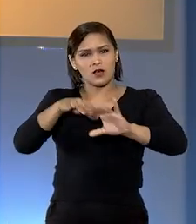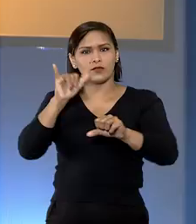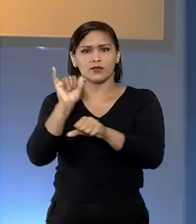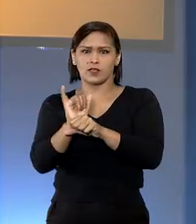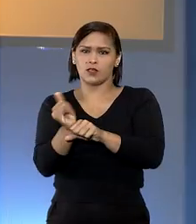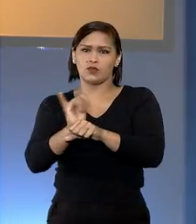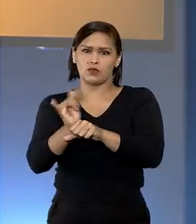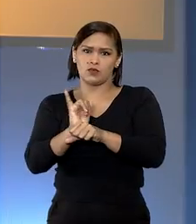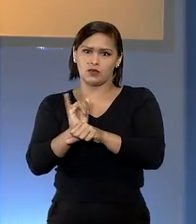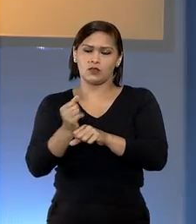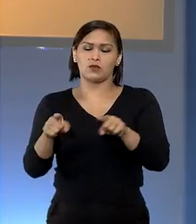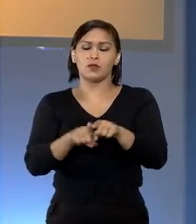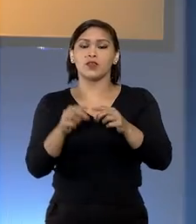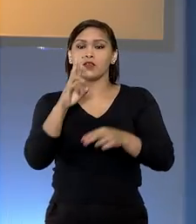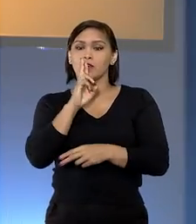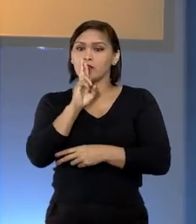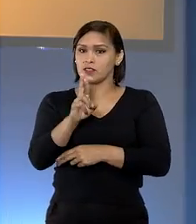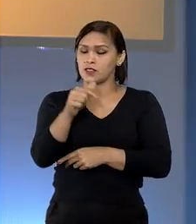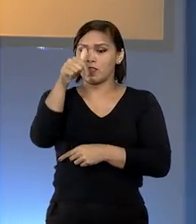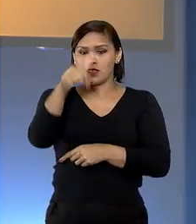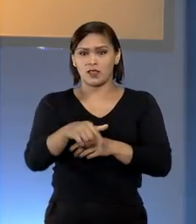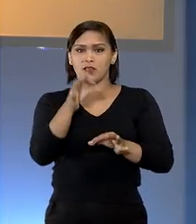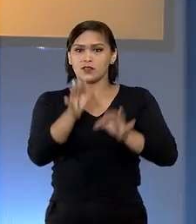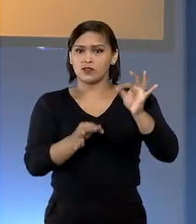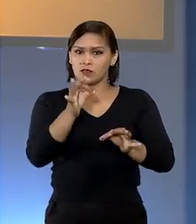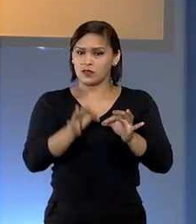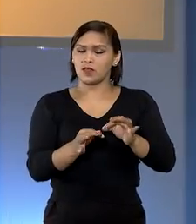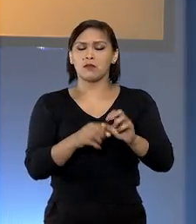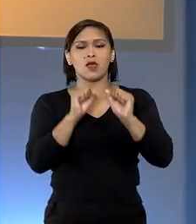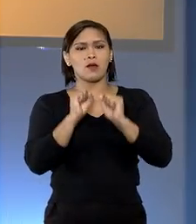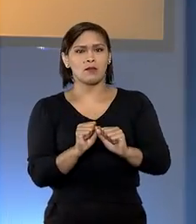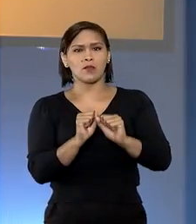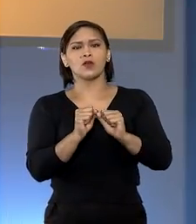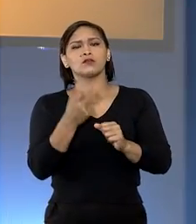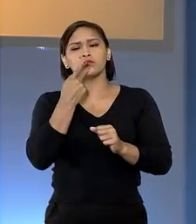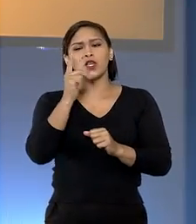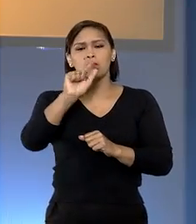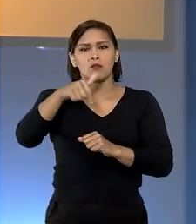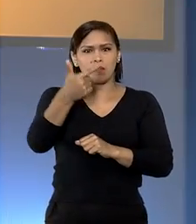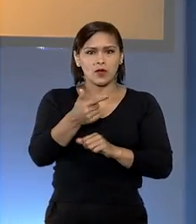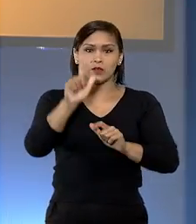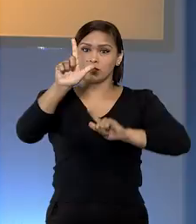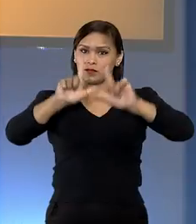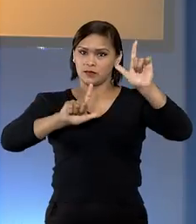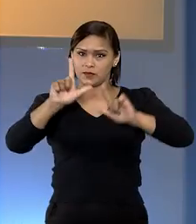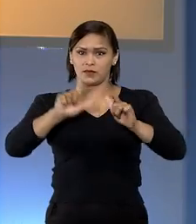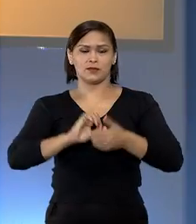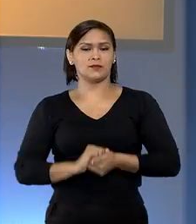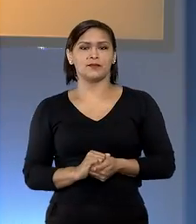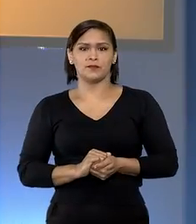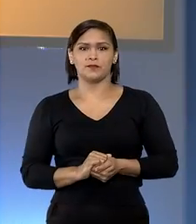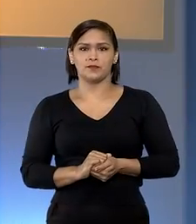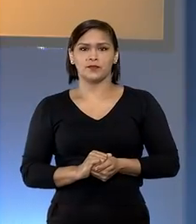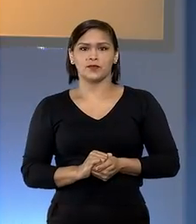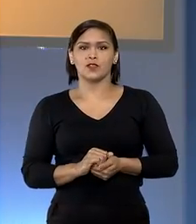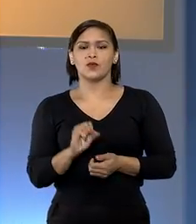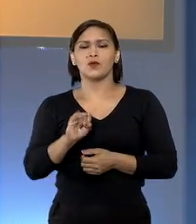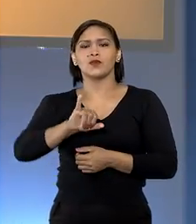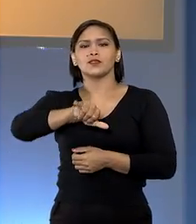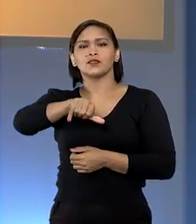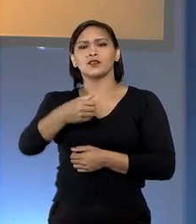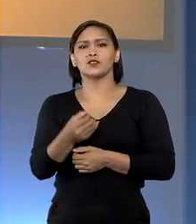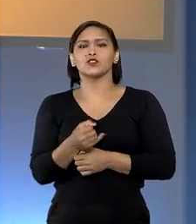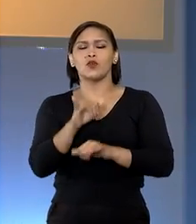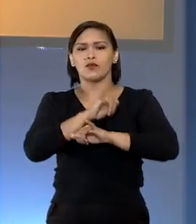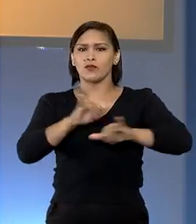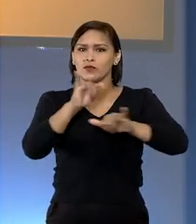STJ no YouTube e o resultado desse julgamentos Nós já vamos trazer no próximo programa O